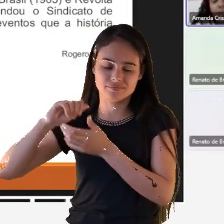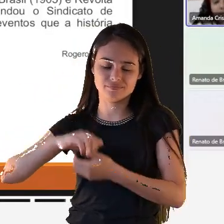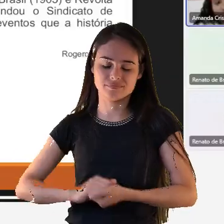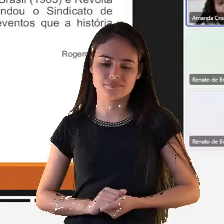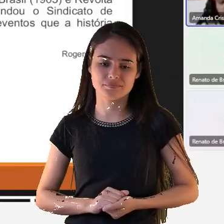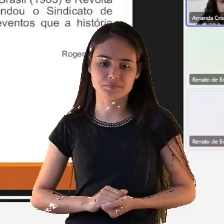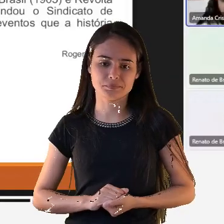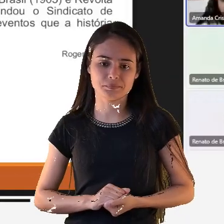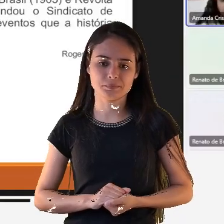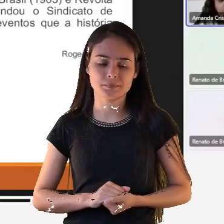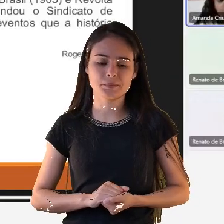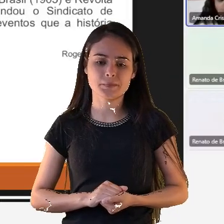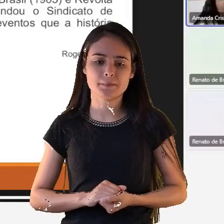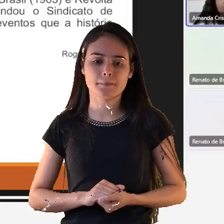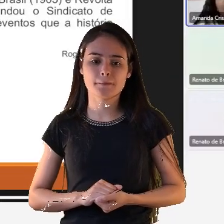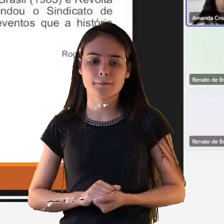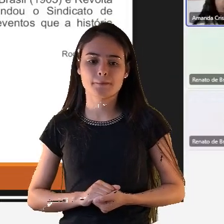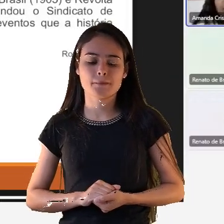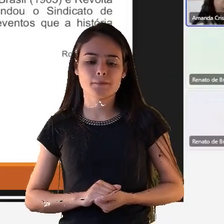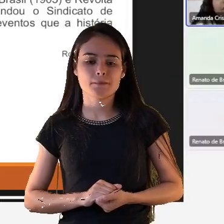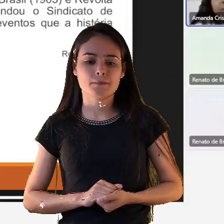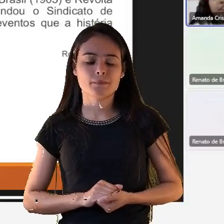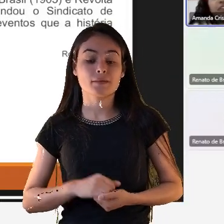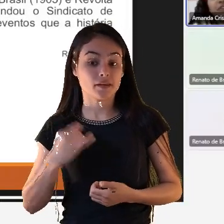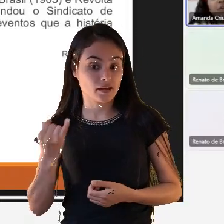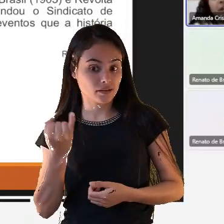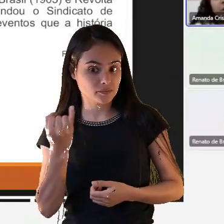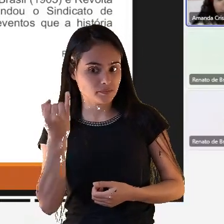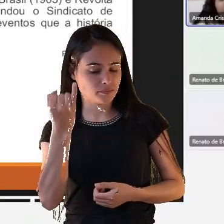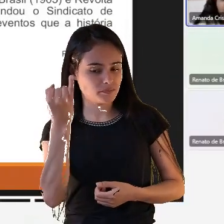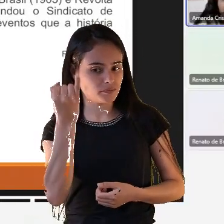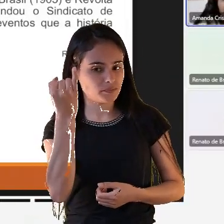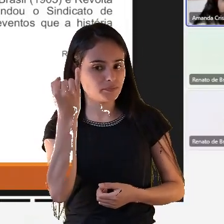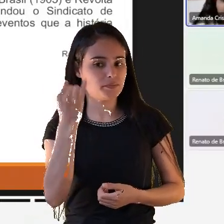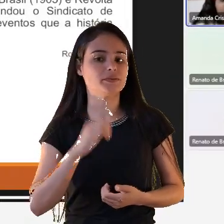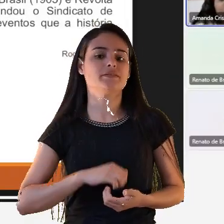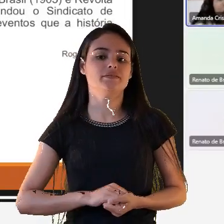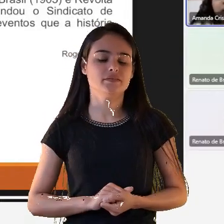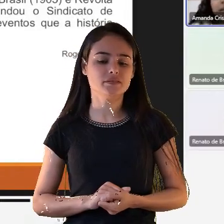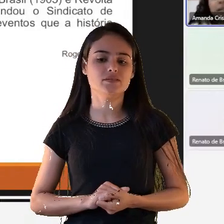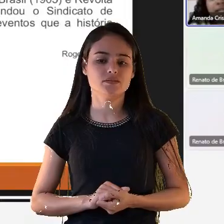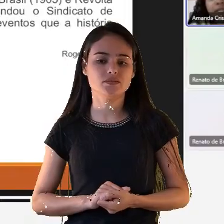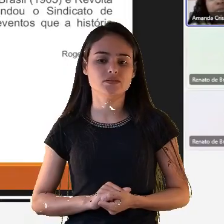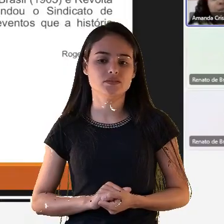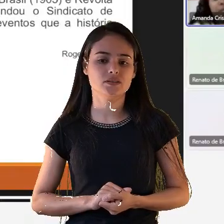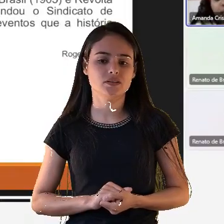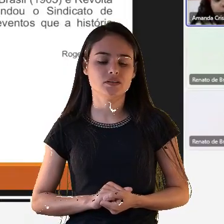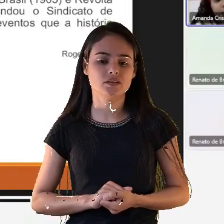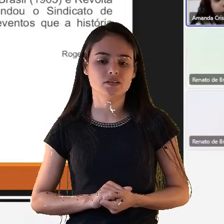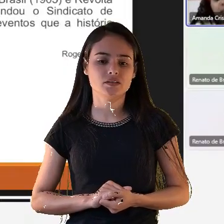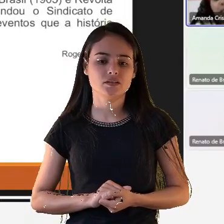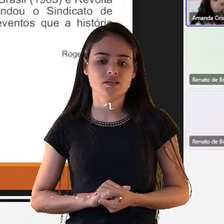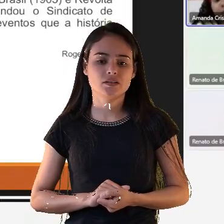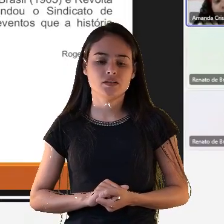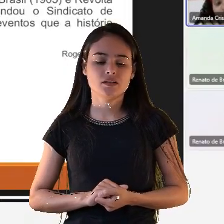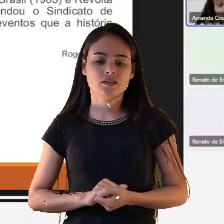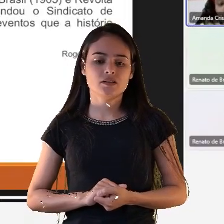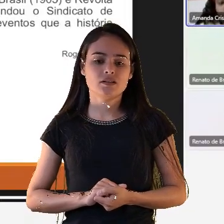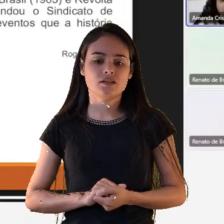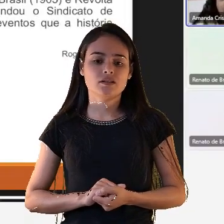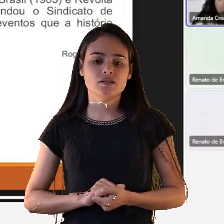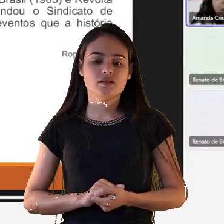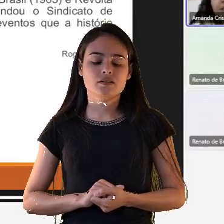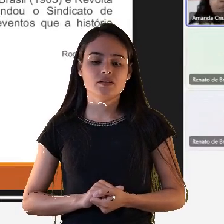pela abolição da escravatura. Então é importante também a gente colocar o protagonismo dessas pessoas negras que estavam